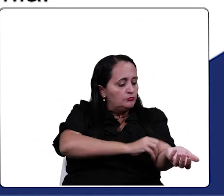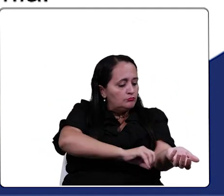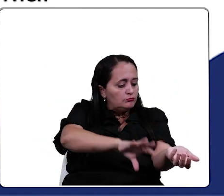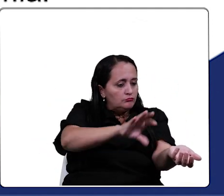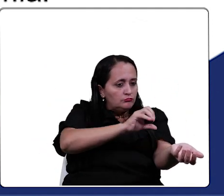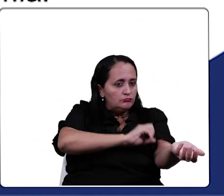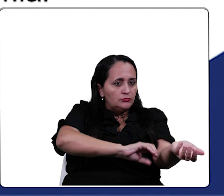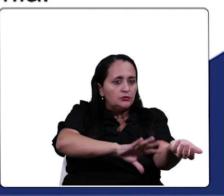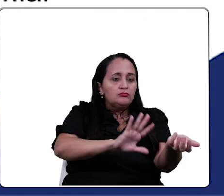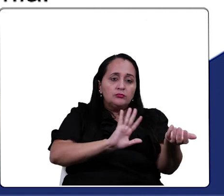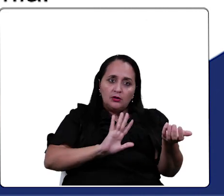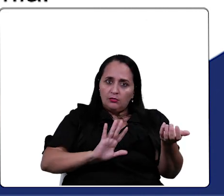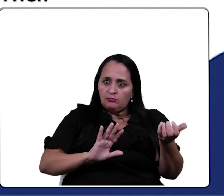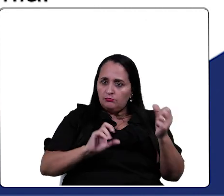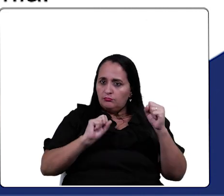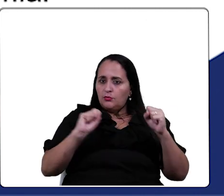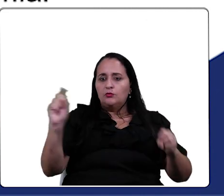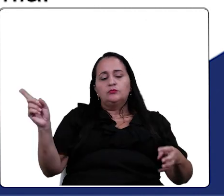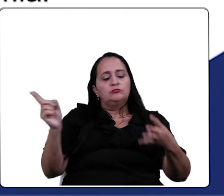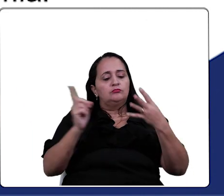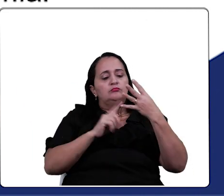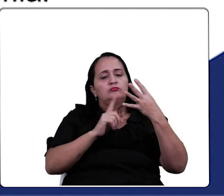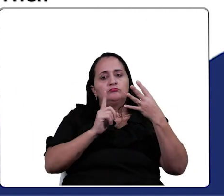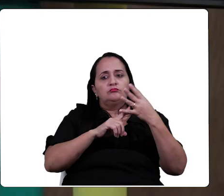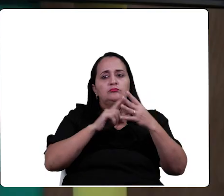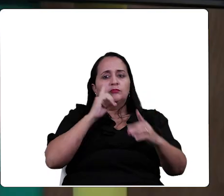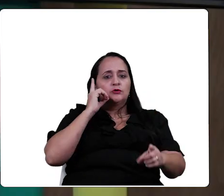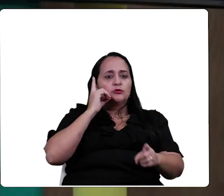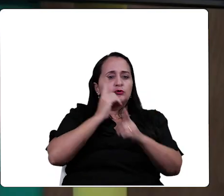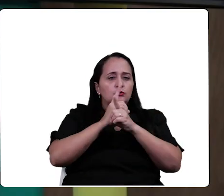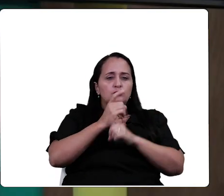descoberta de remédio para combater a anemia.